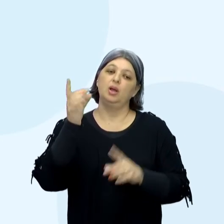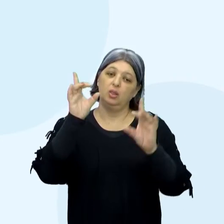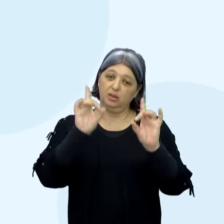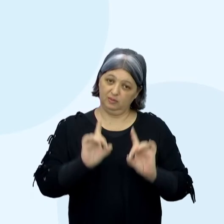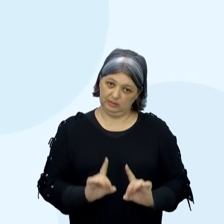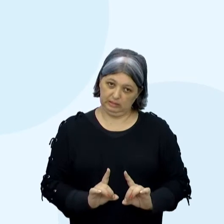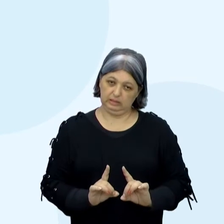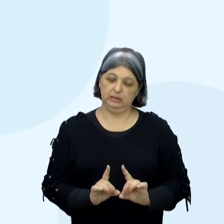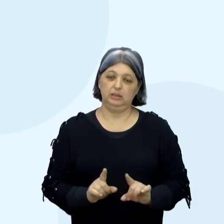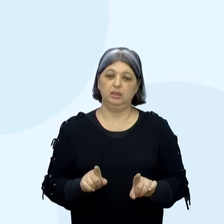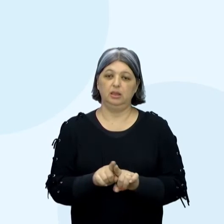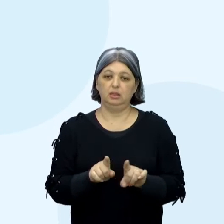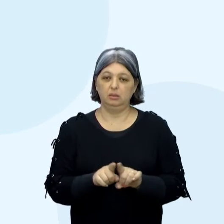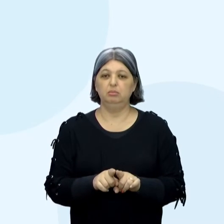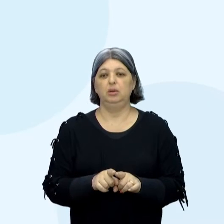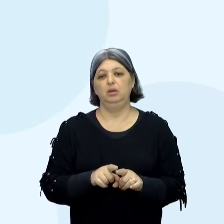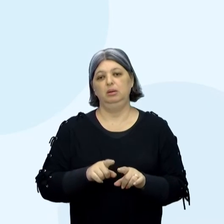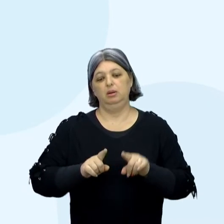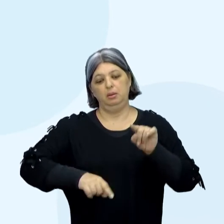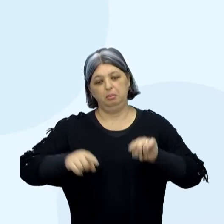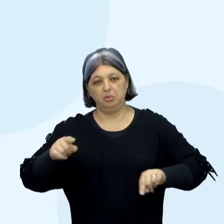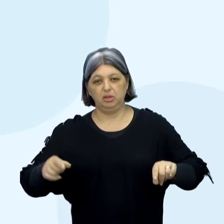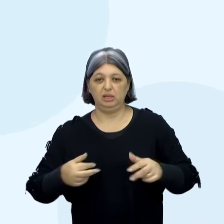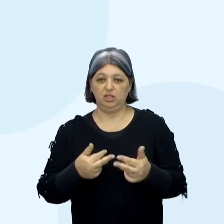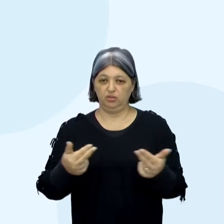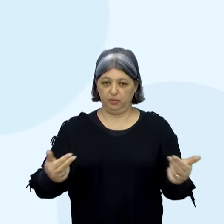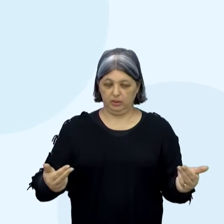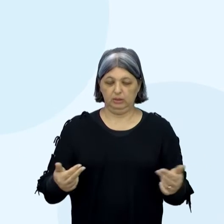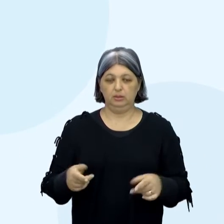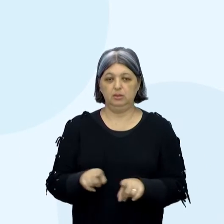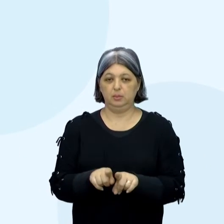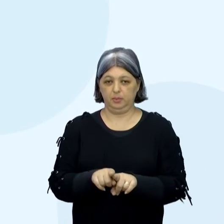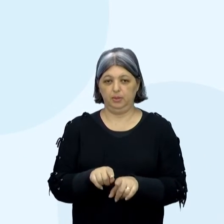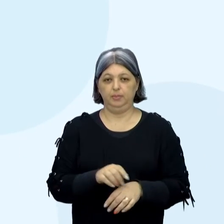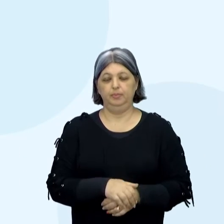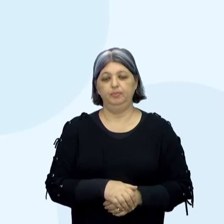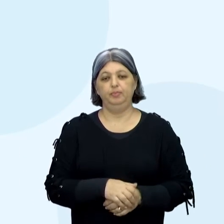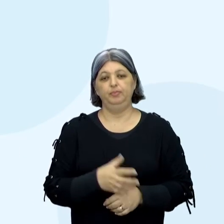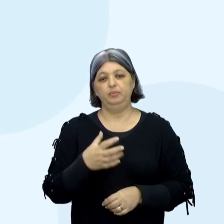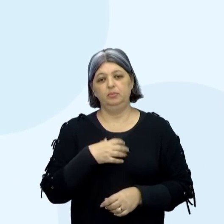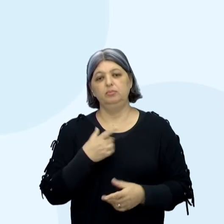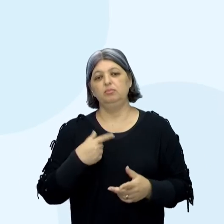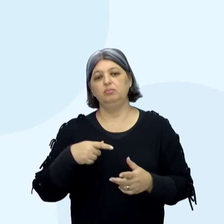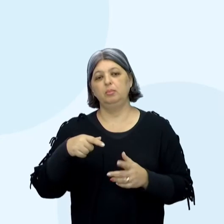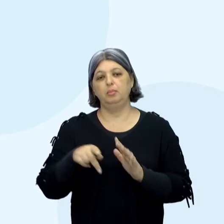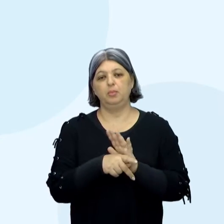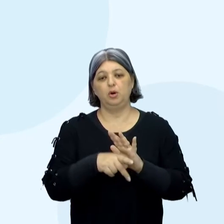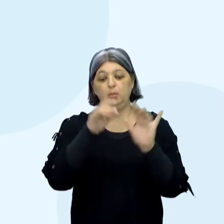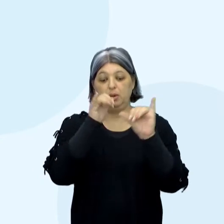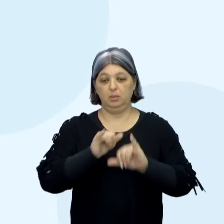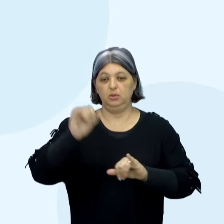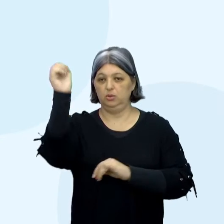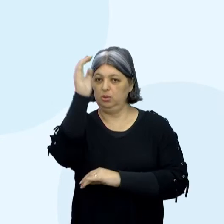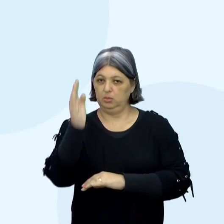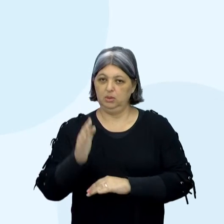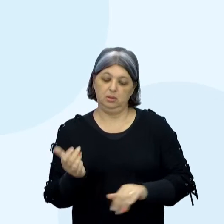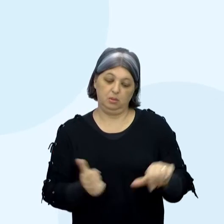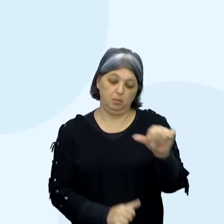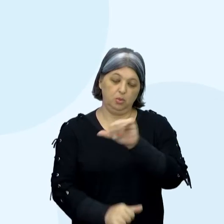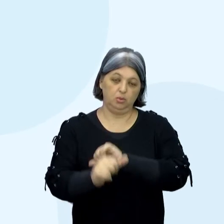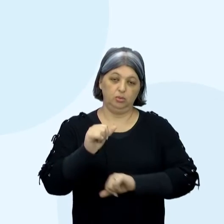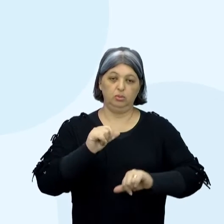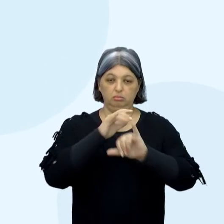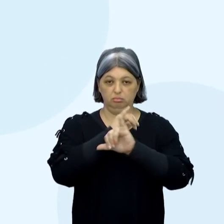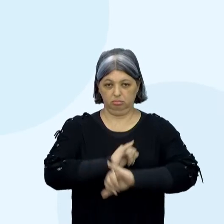deficiências, em modalidades distintas. Nesse viés, uma emissora brasileira mudou a sua grade de programas para